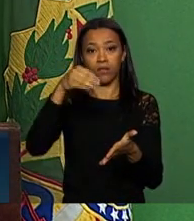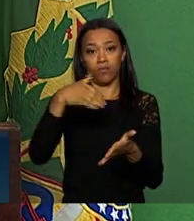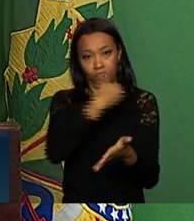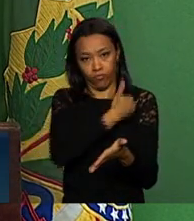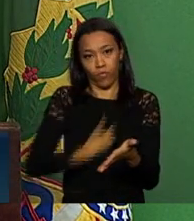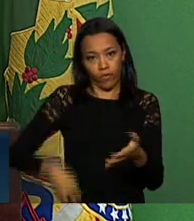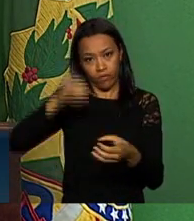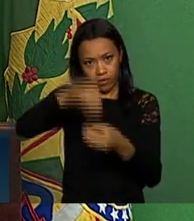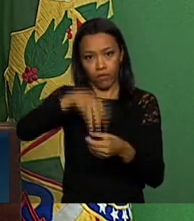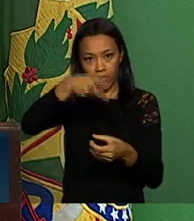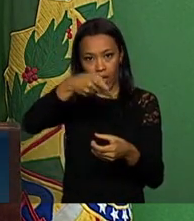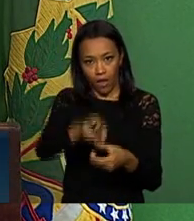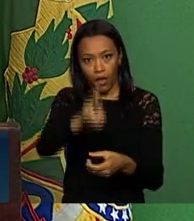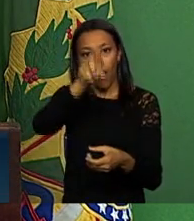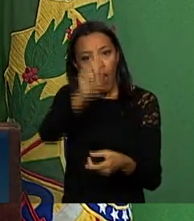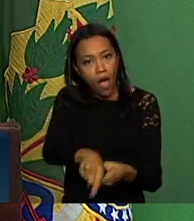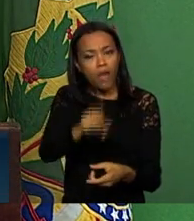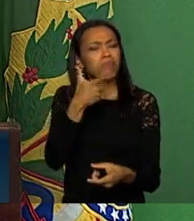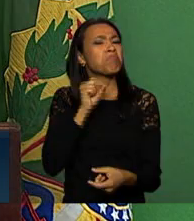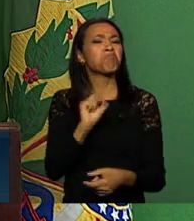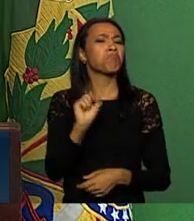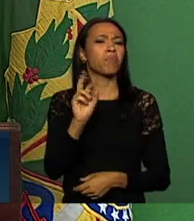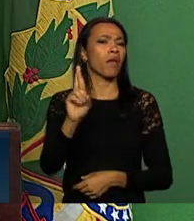da república